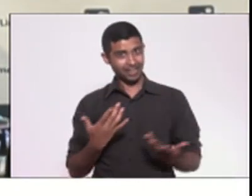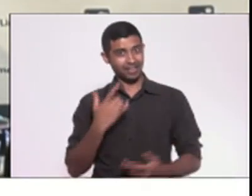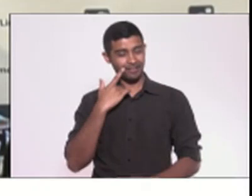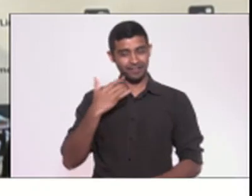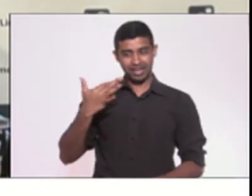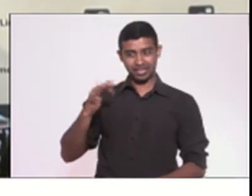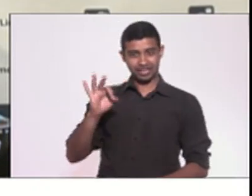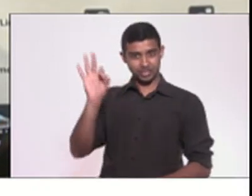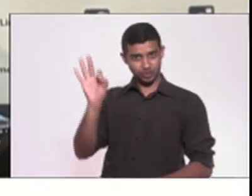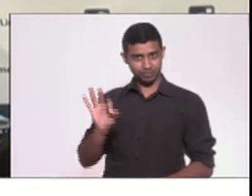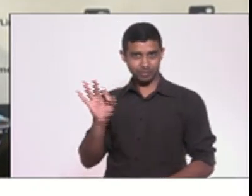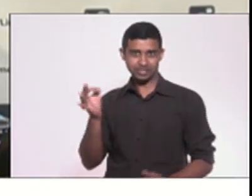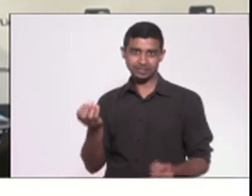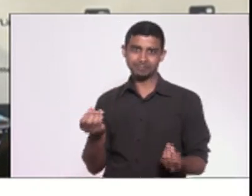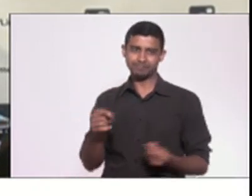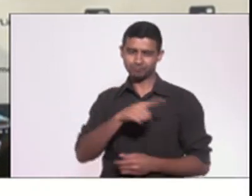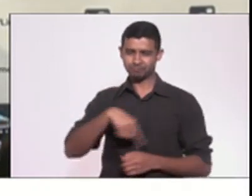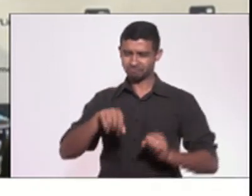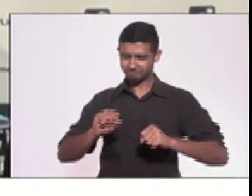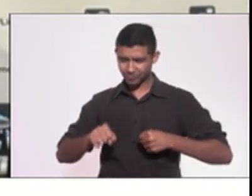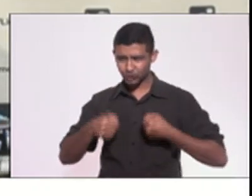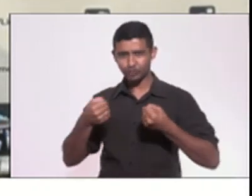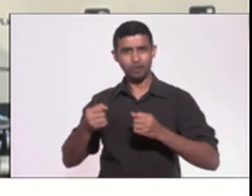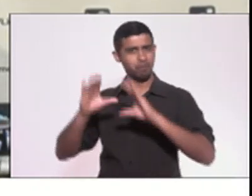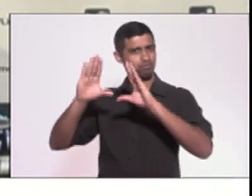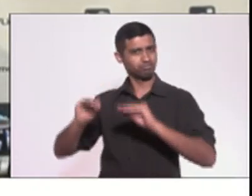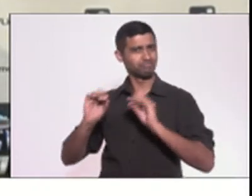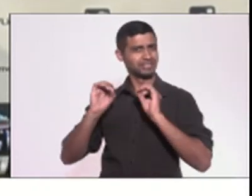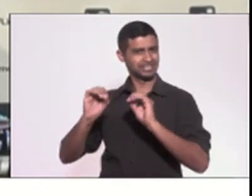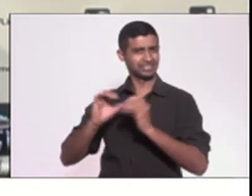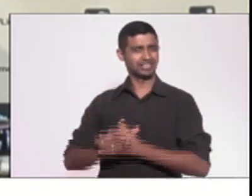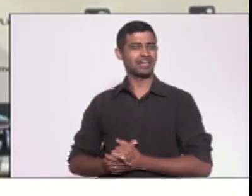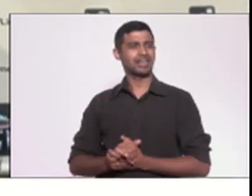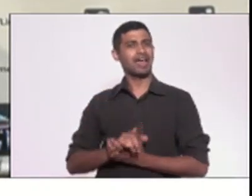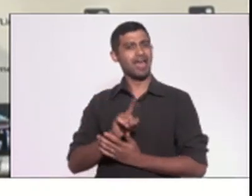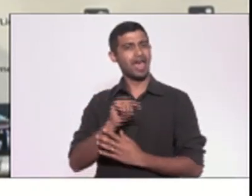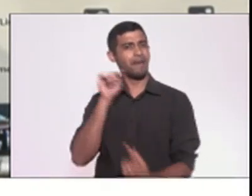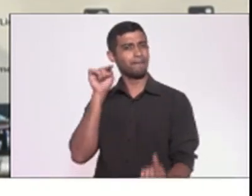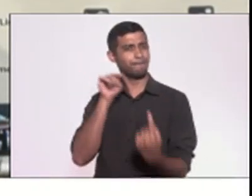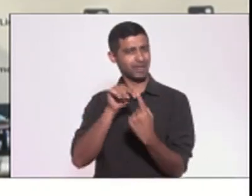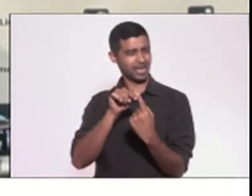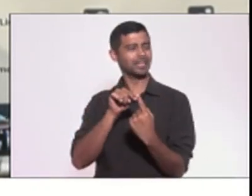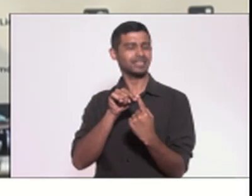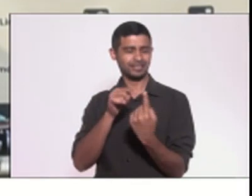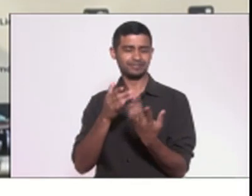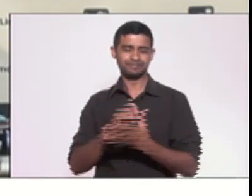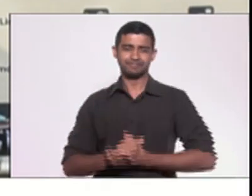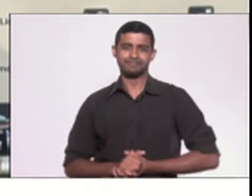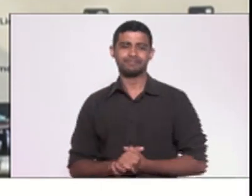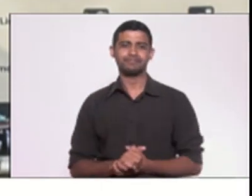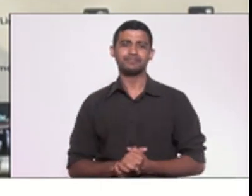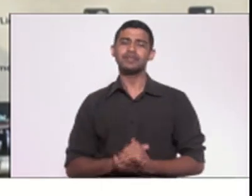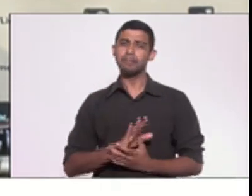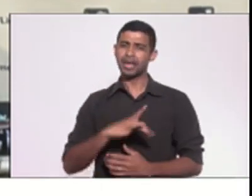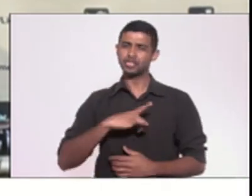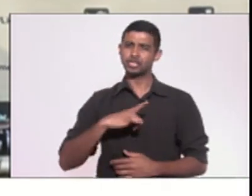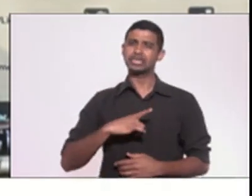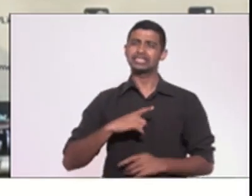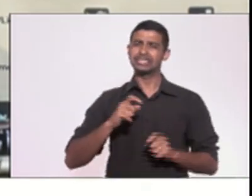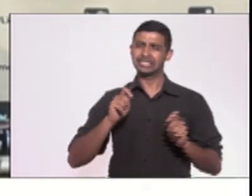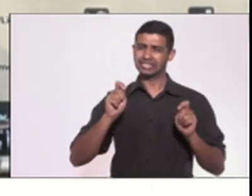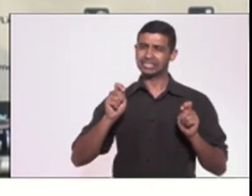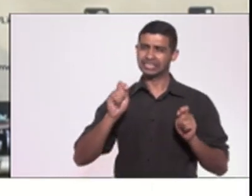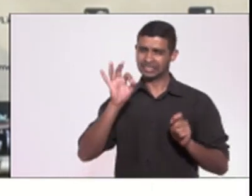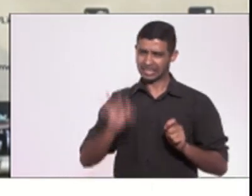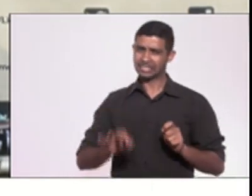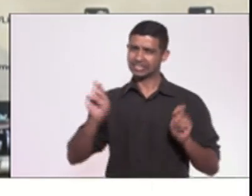10% é rejeito e estamos trabalhando em cima disso. É uma meta audaciosa, mas eu tenho certeza que é possível e eu falo